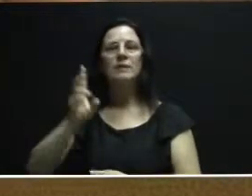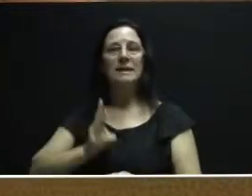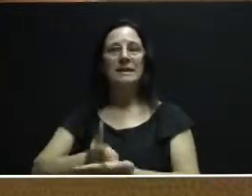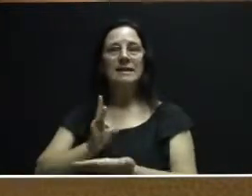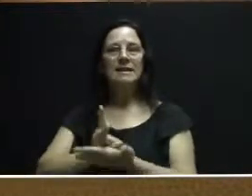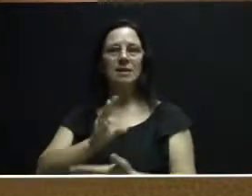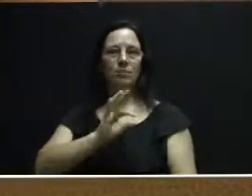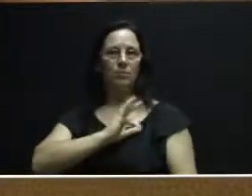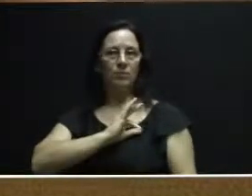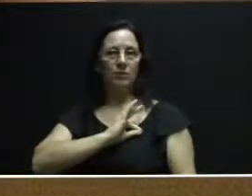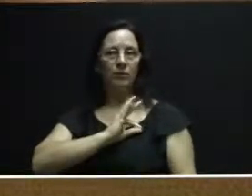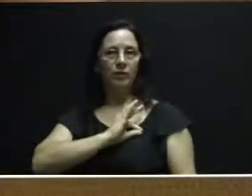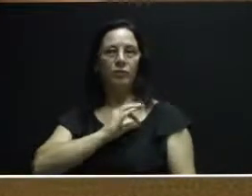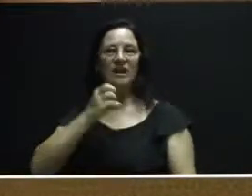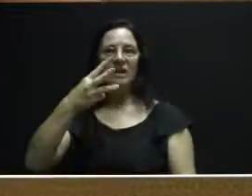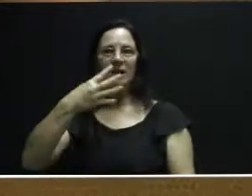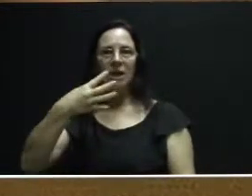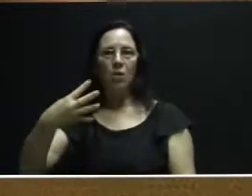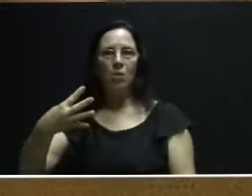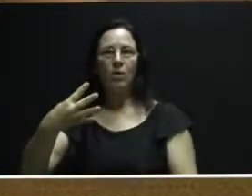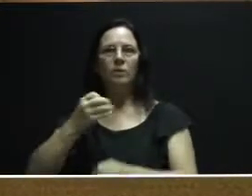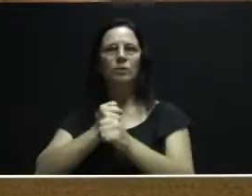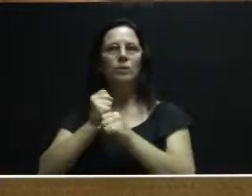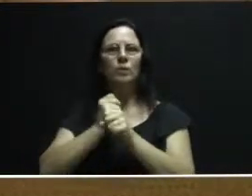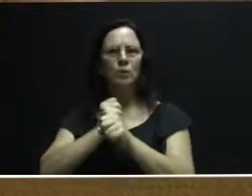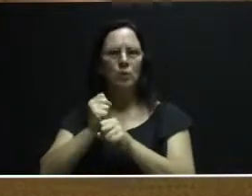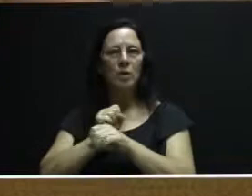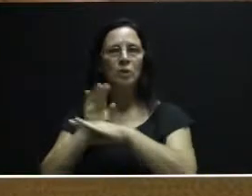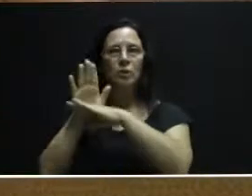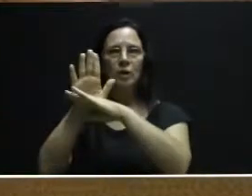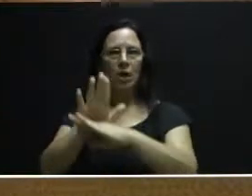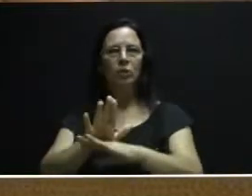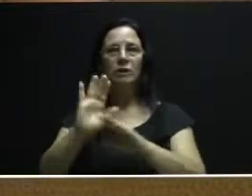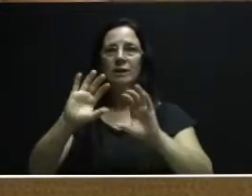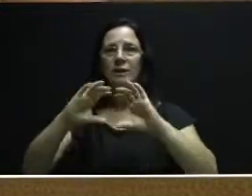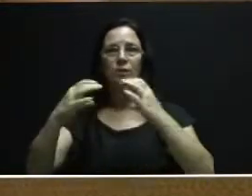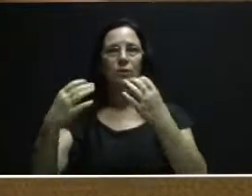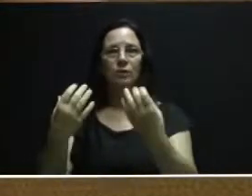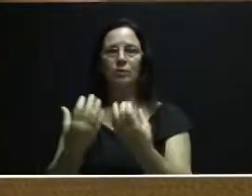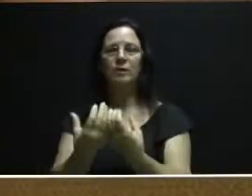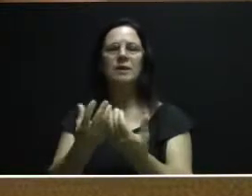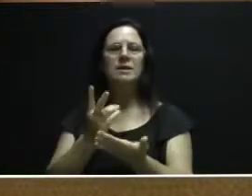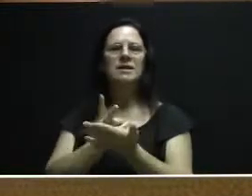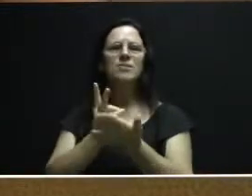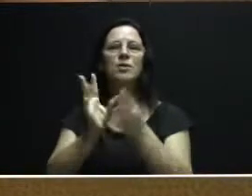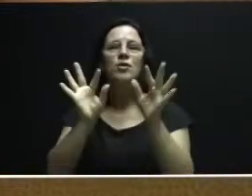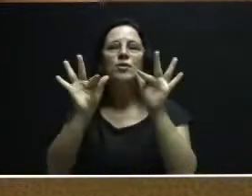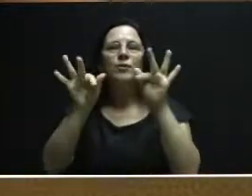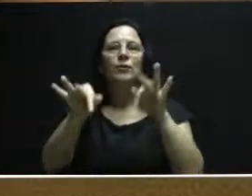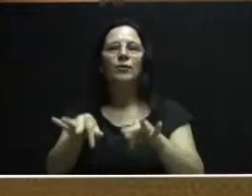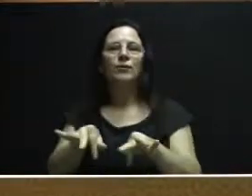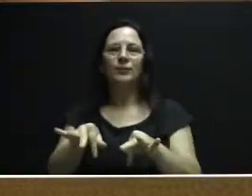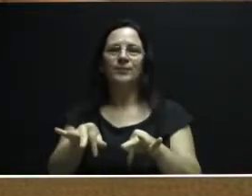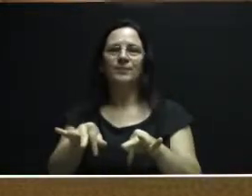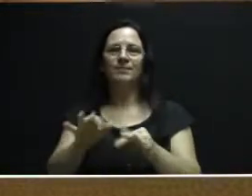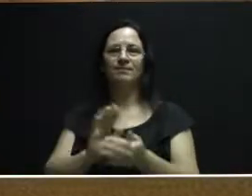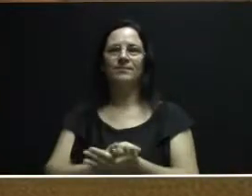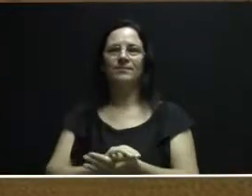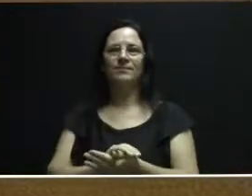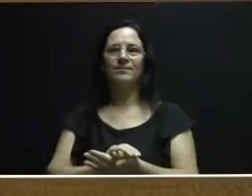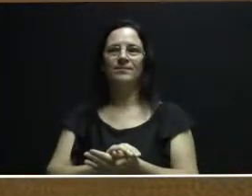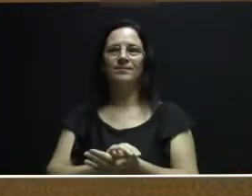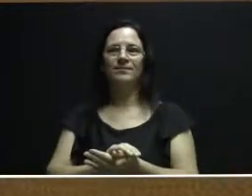34 anos, prestando serviço à nossa comunidade, e é o que eu tenho feito e quero fazer até o final da minha carreira, se Deus quiser. Tá